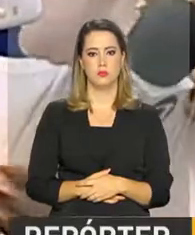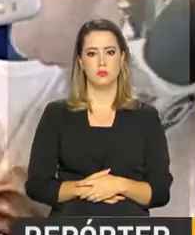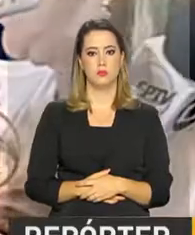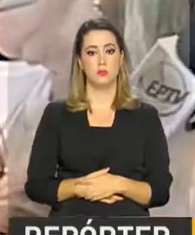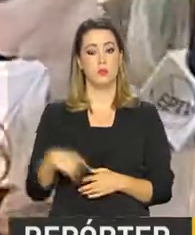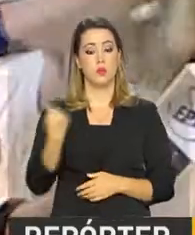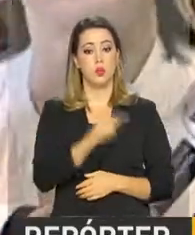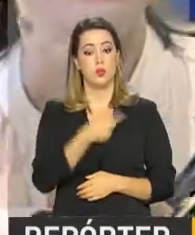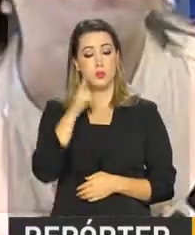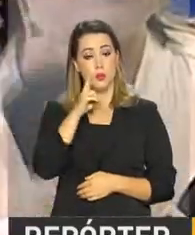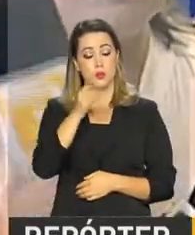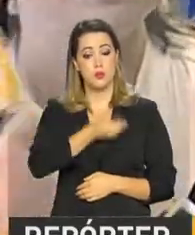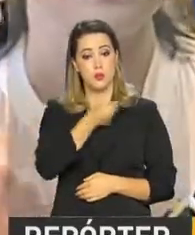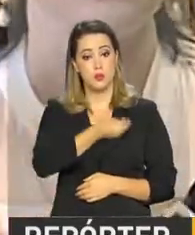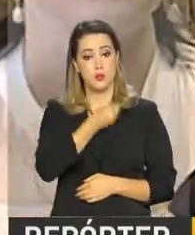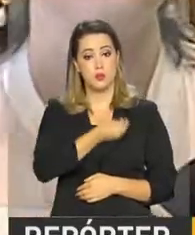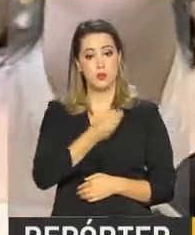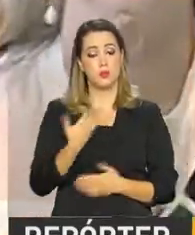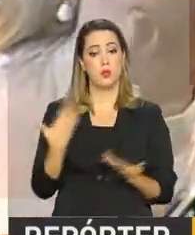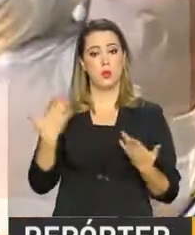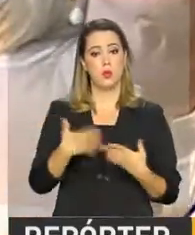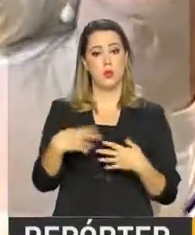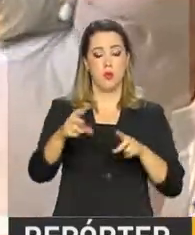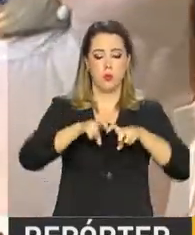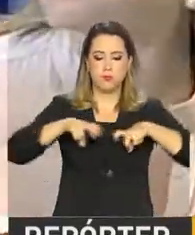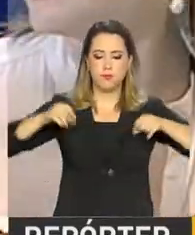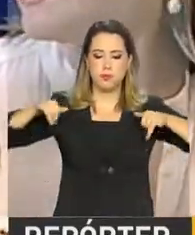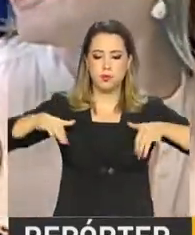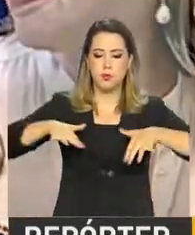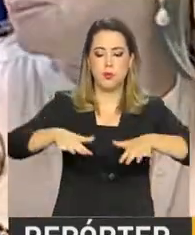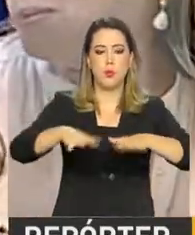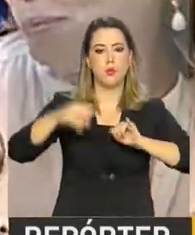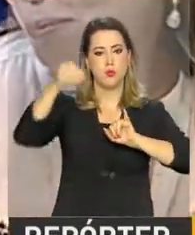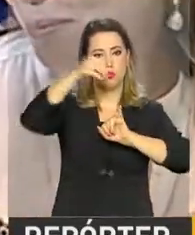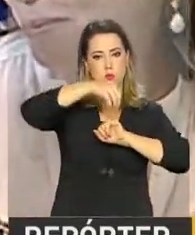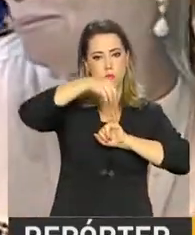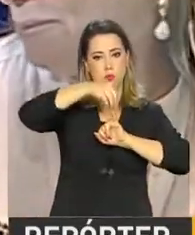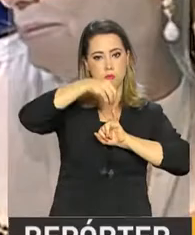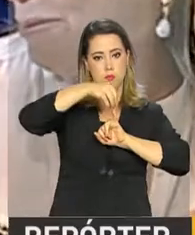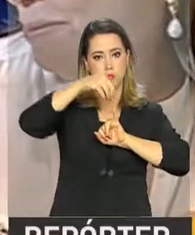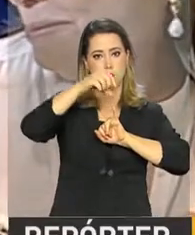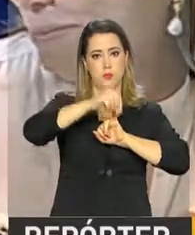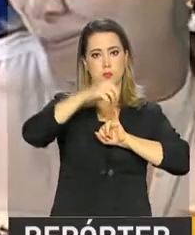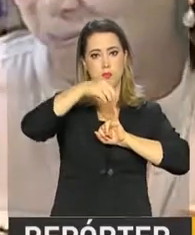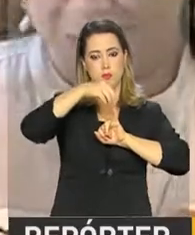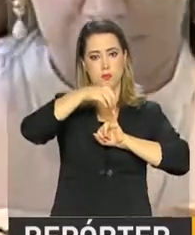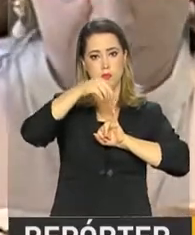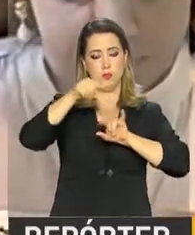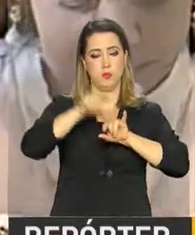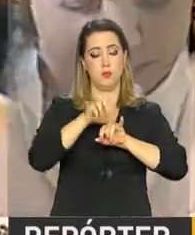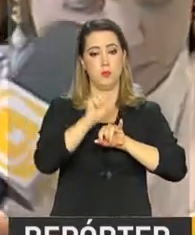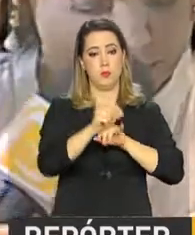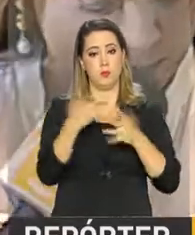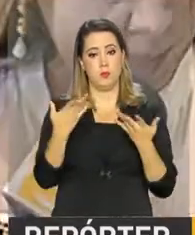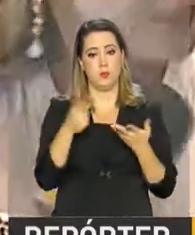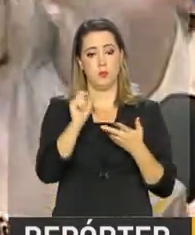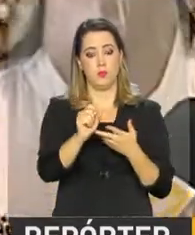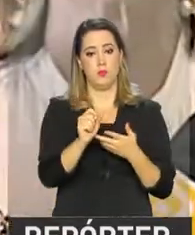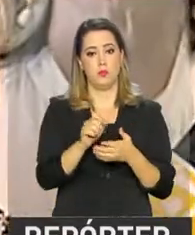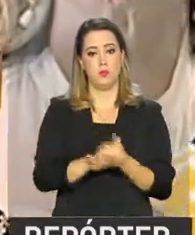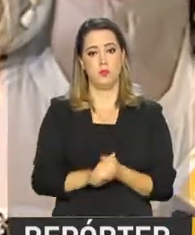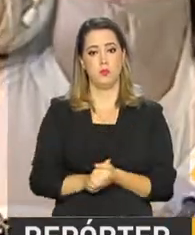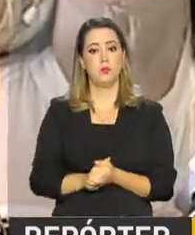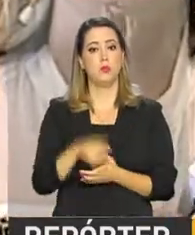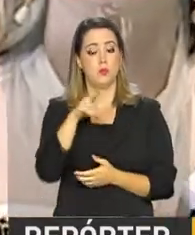Nós estamos acompanhando ao vivo, direto do auditório, né, do Instituto Nacional dos Estudos e Pesquisas Educacionais, Anísio